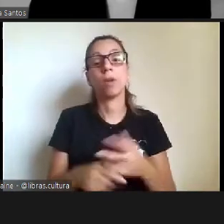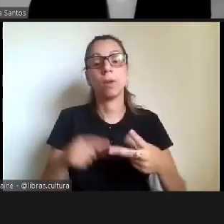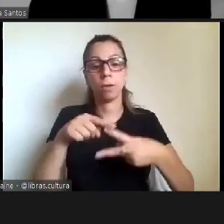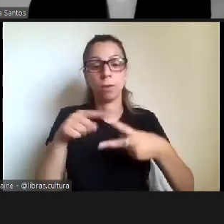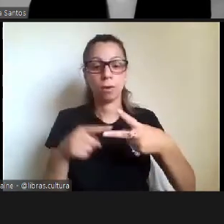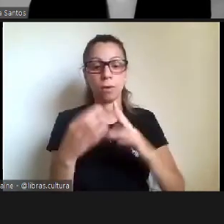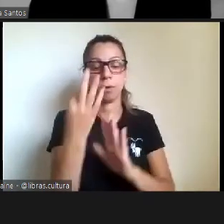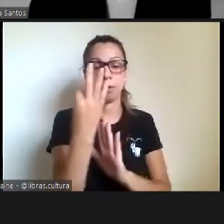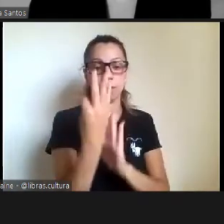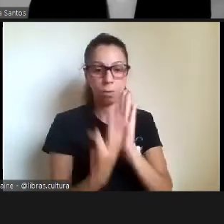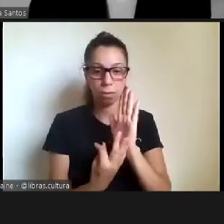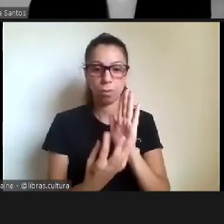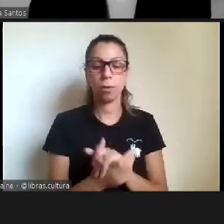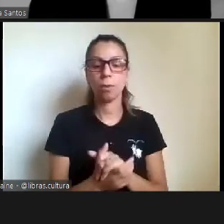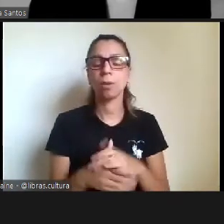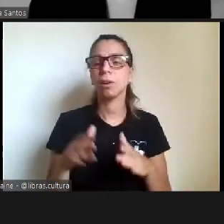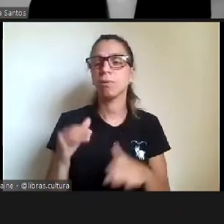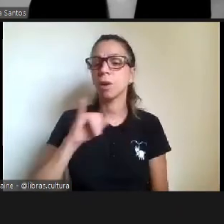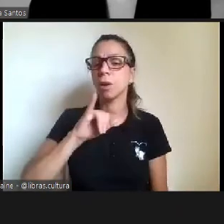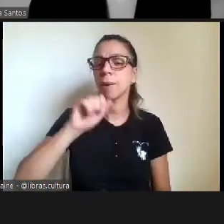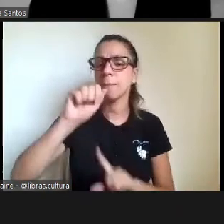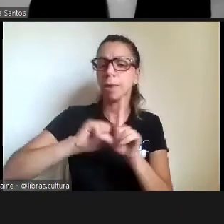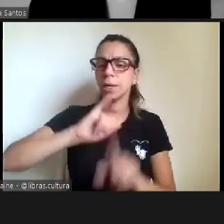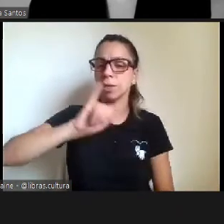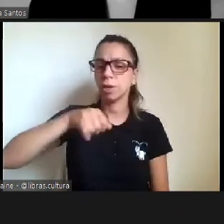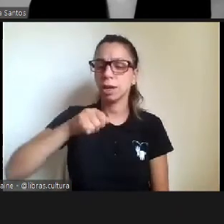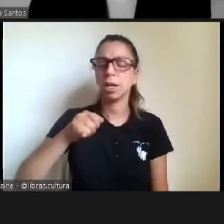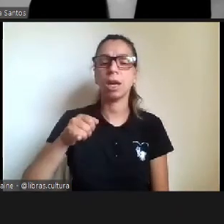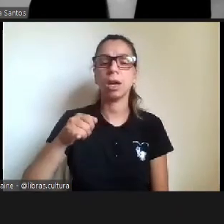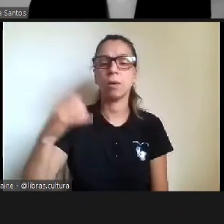notícia da morte